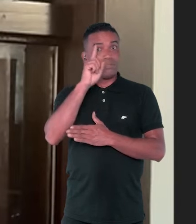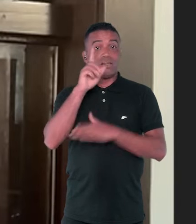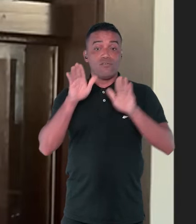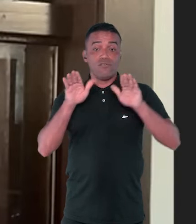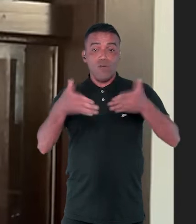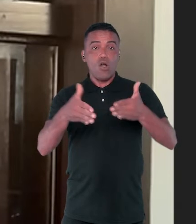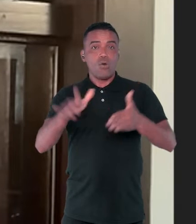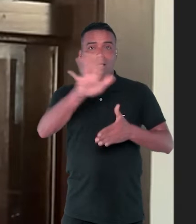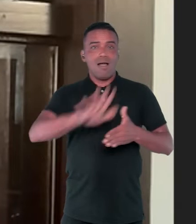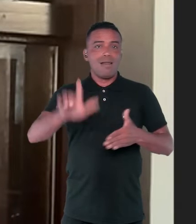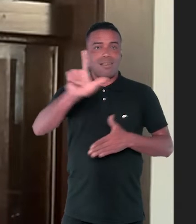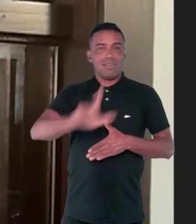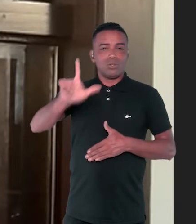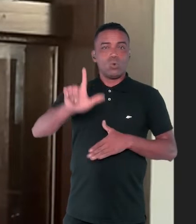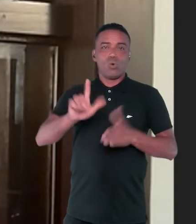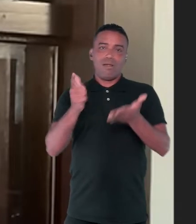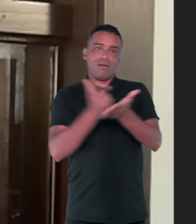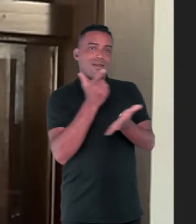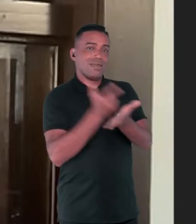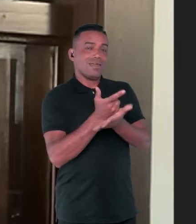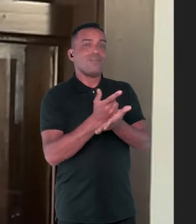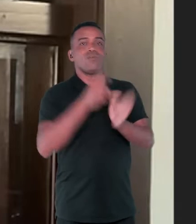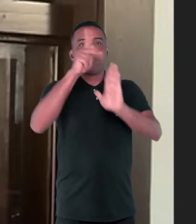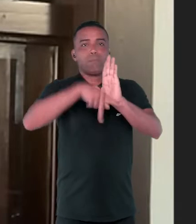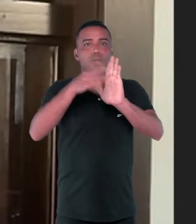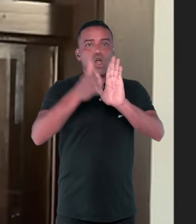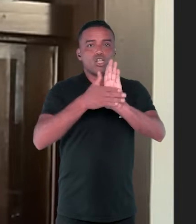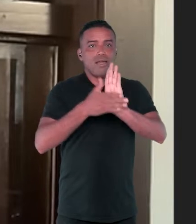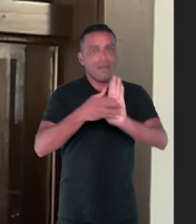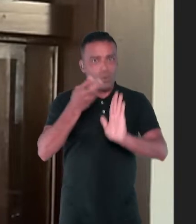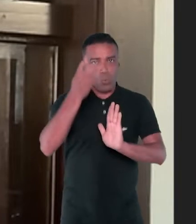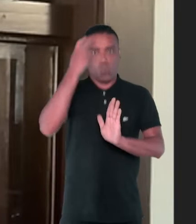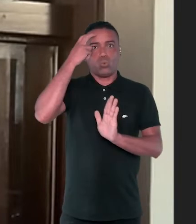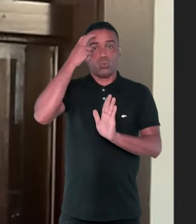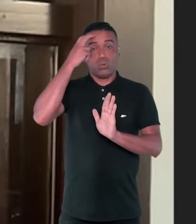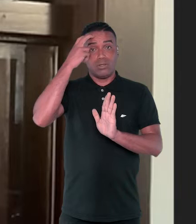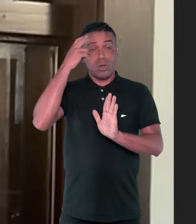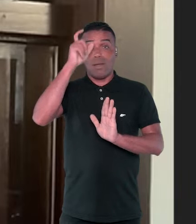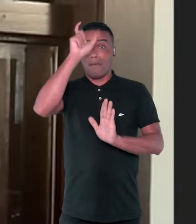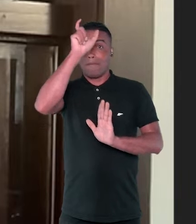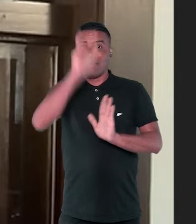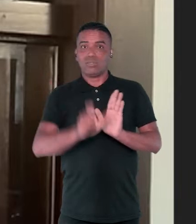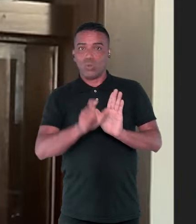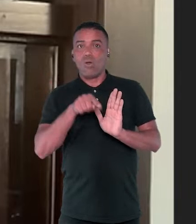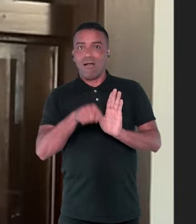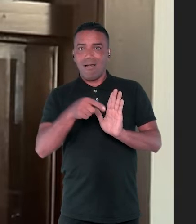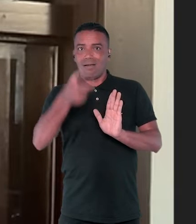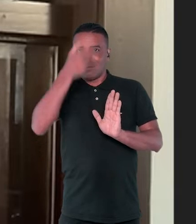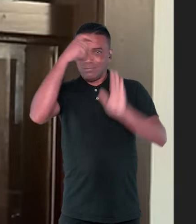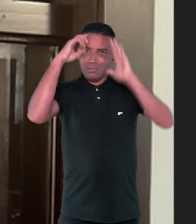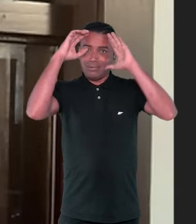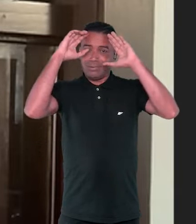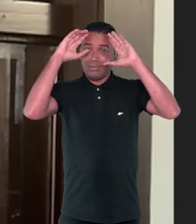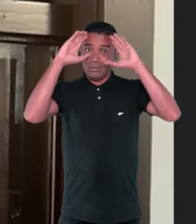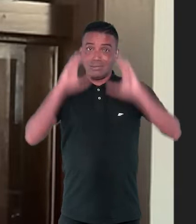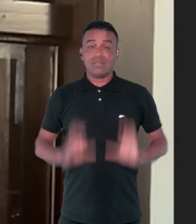livros e nesse projeto cultural. Então, esse cidadão pode